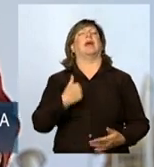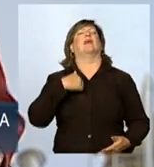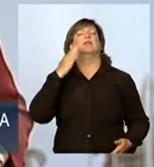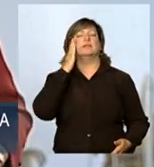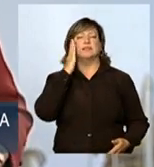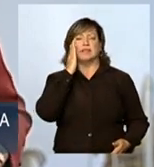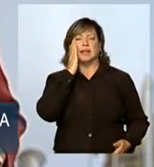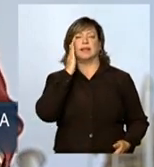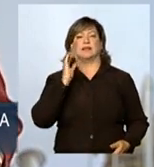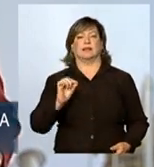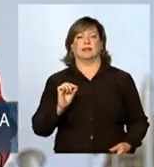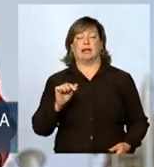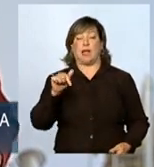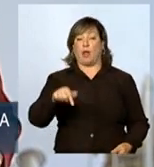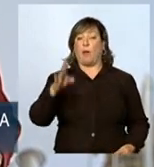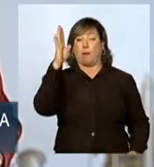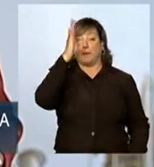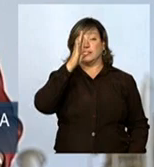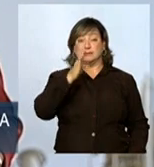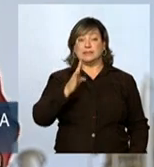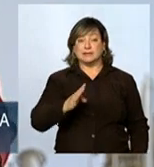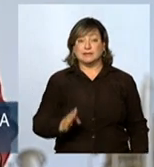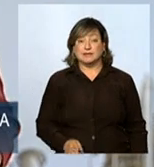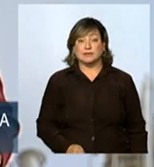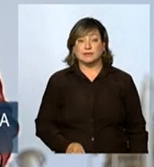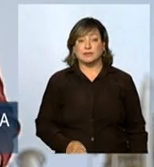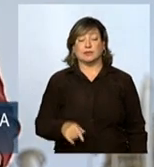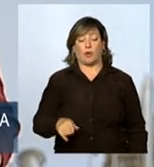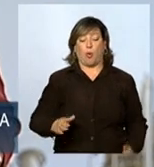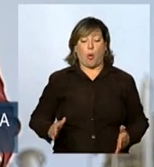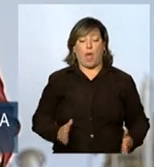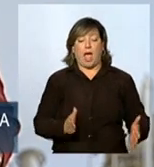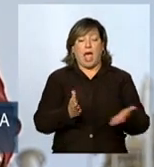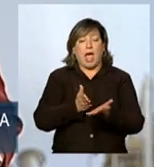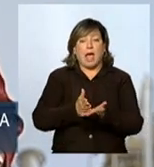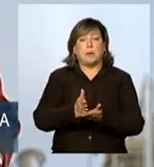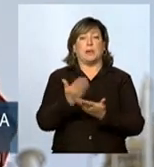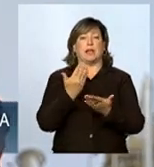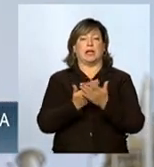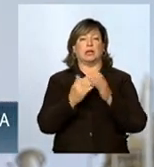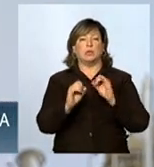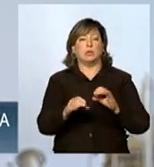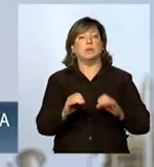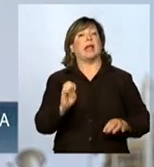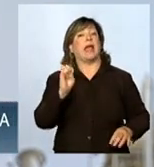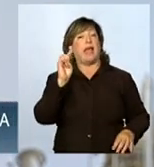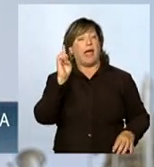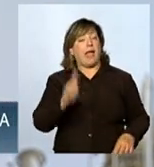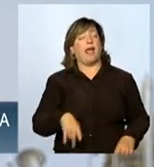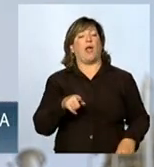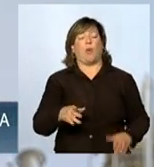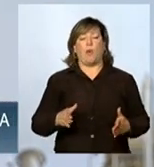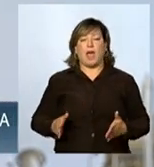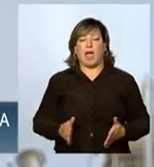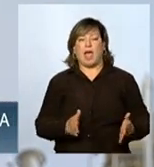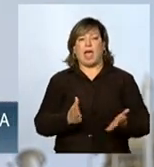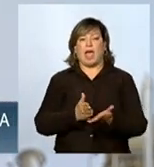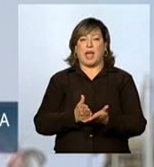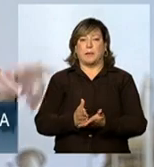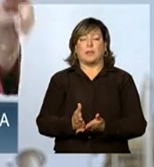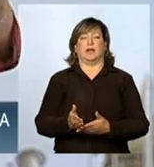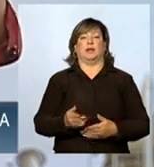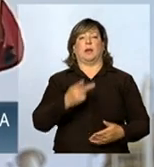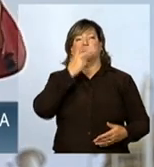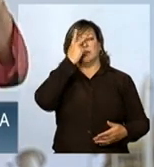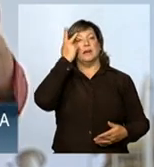sei que para o Brasil o caminho da educação é o caminho para a